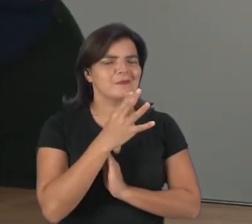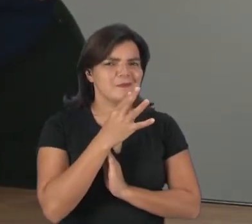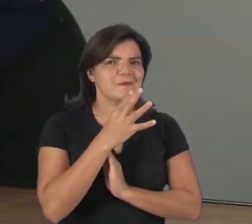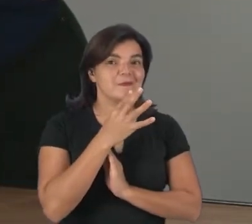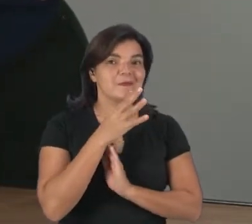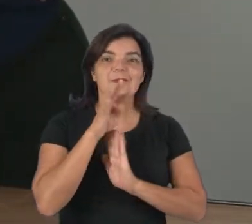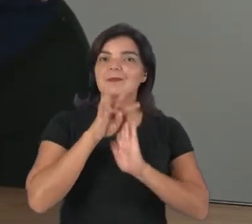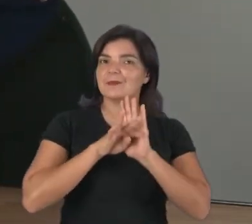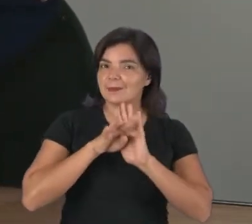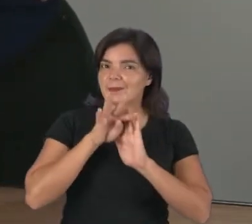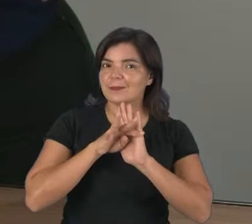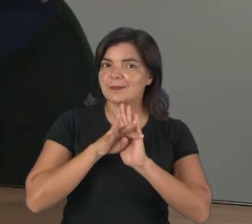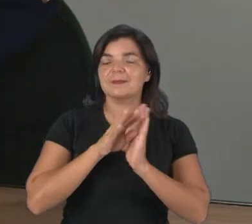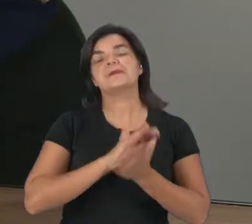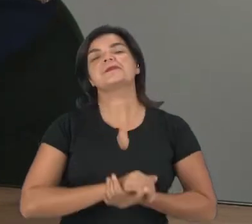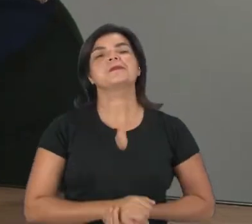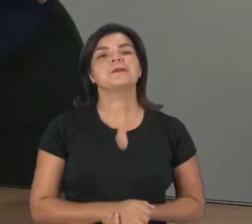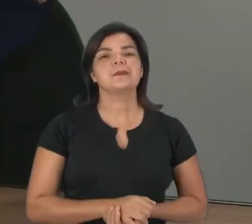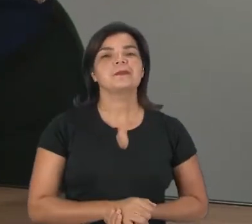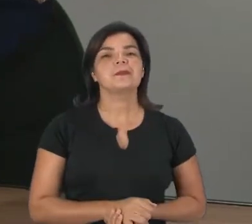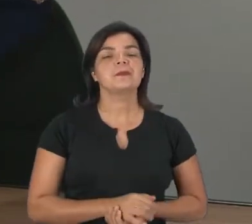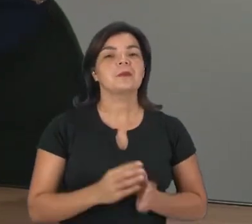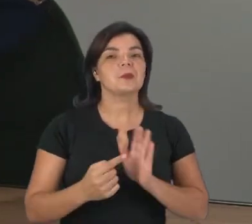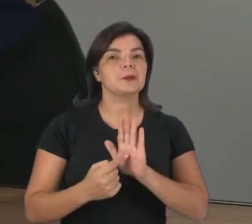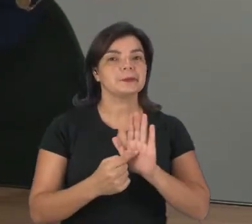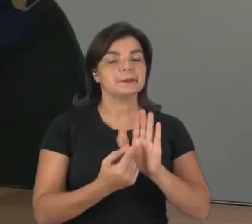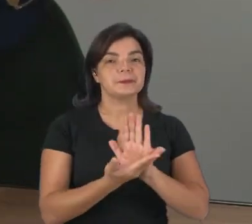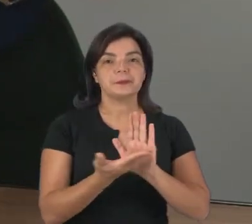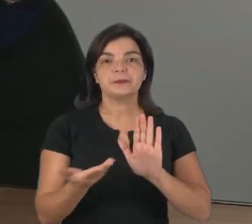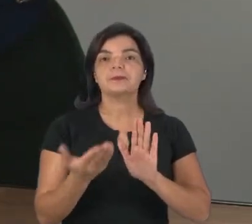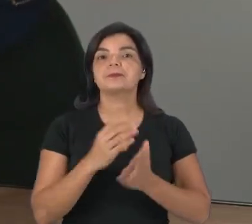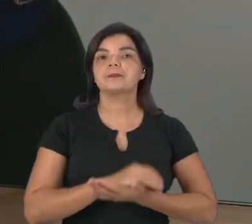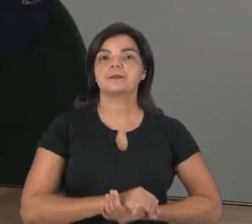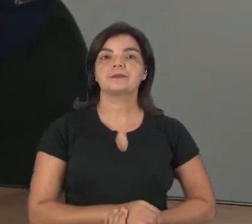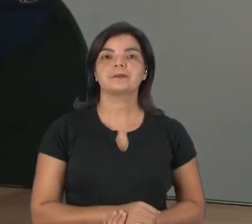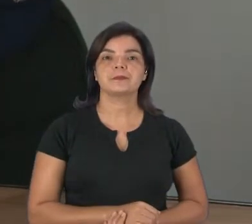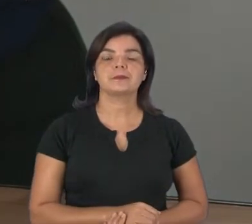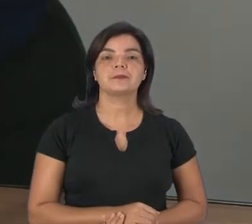conhecer esses textos? Então, eu vou mostrar para vocês.